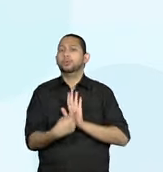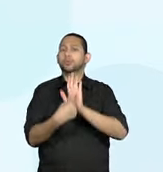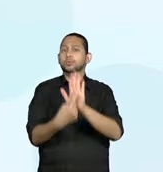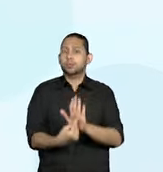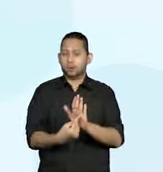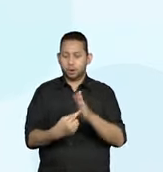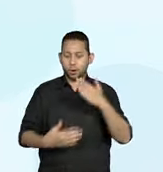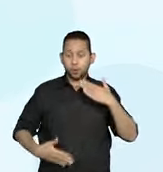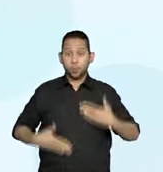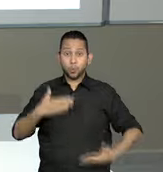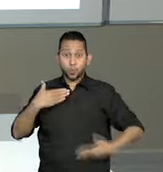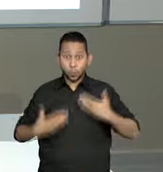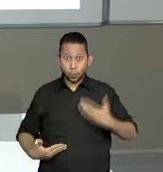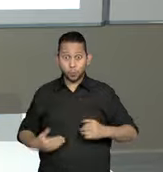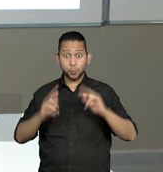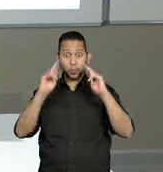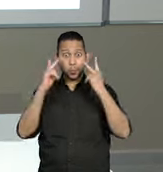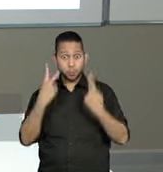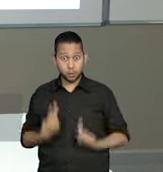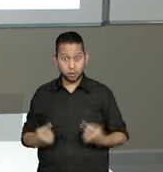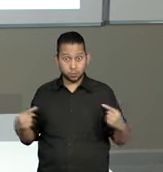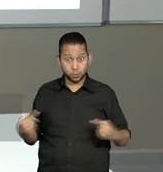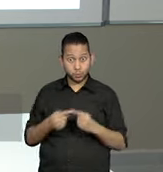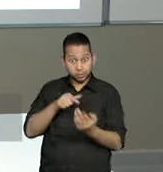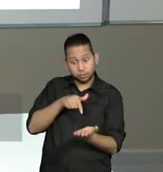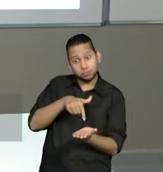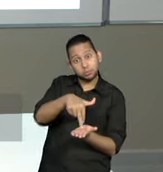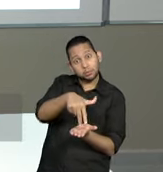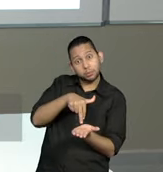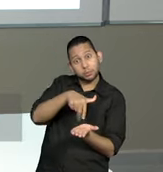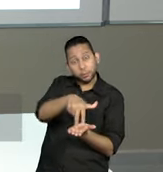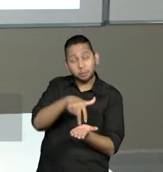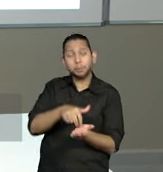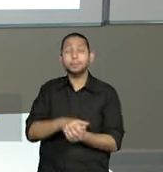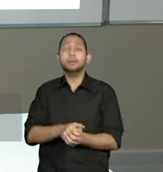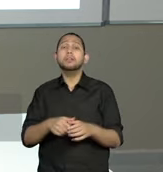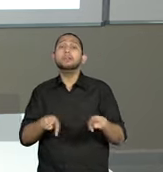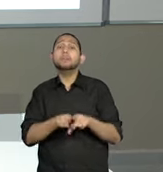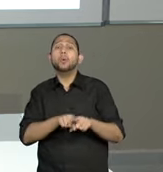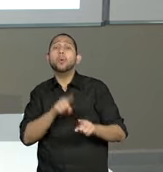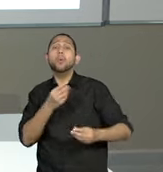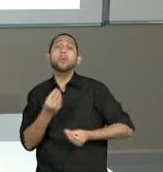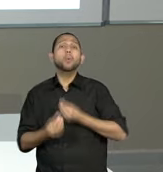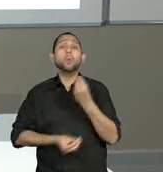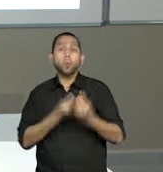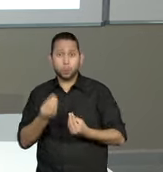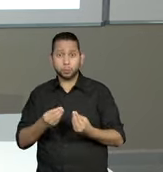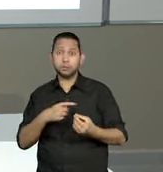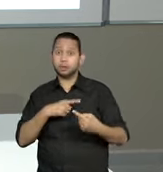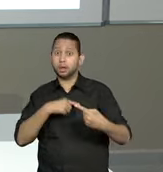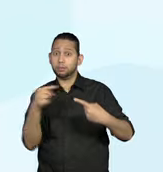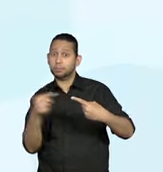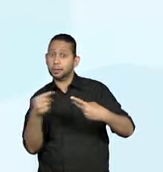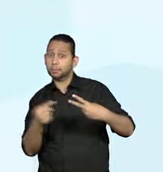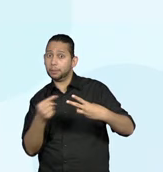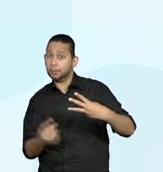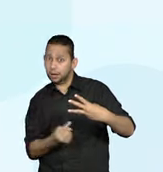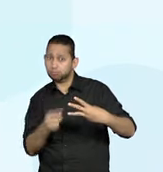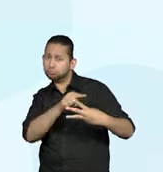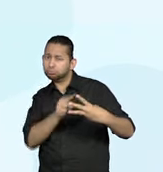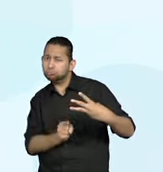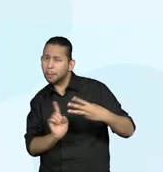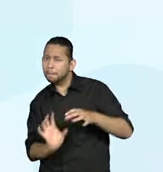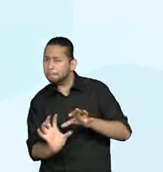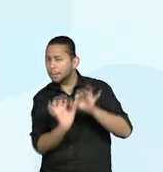do sistema locomotor e como ocorre essa interação entre essas estruturas. Aqui